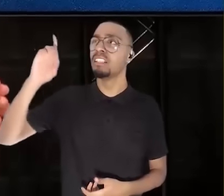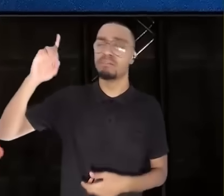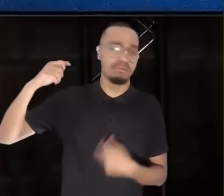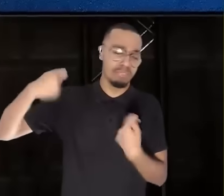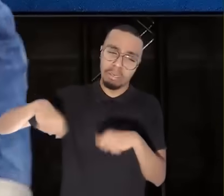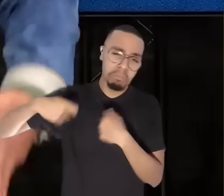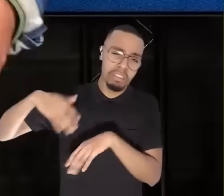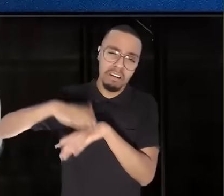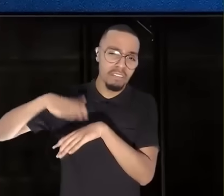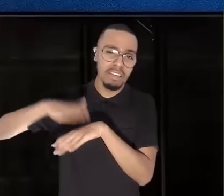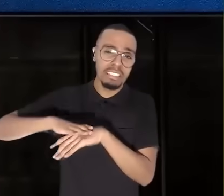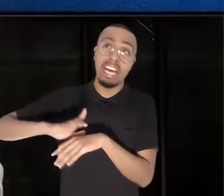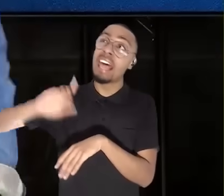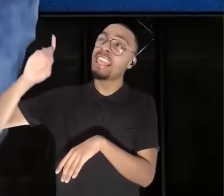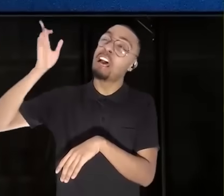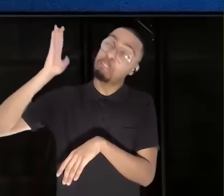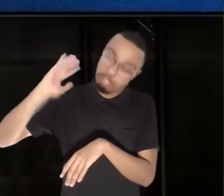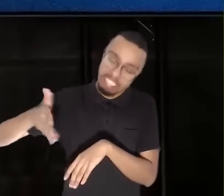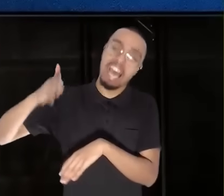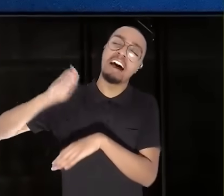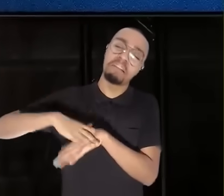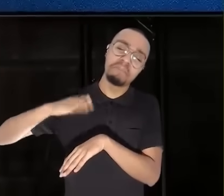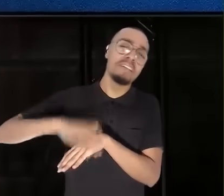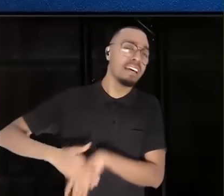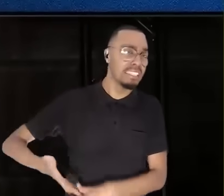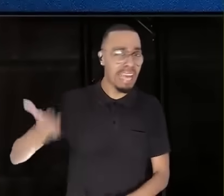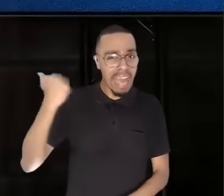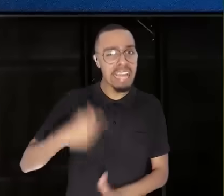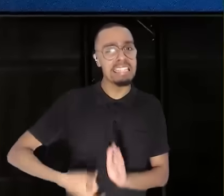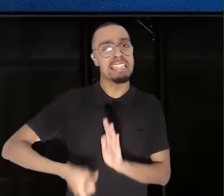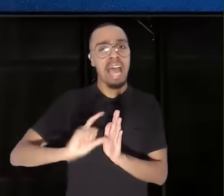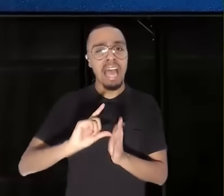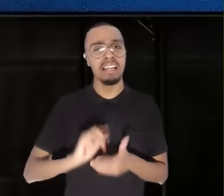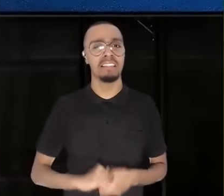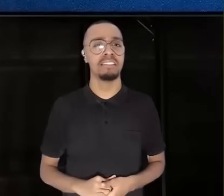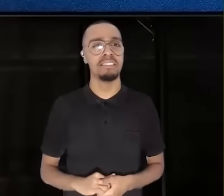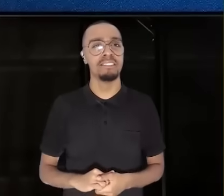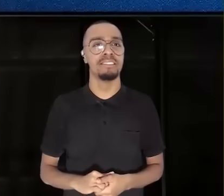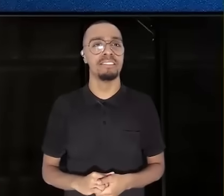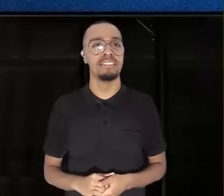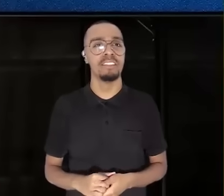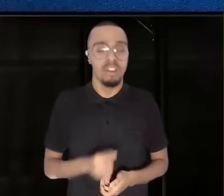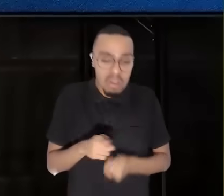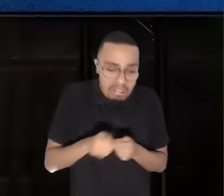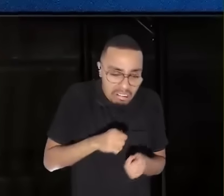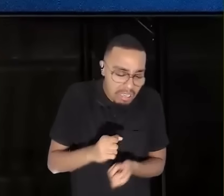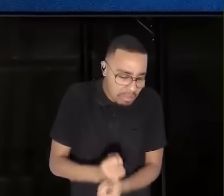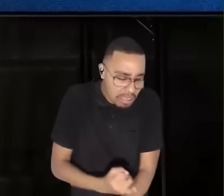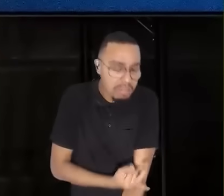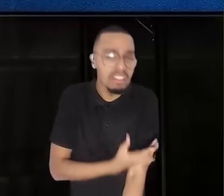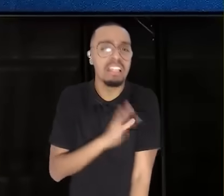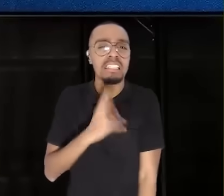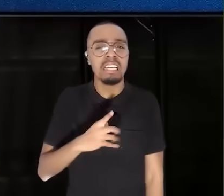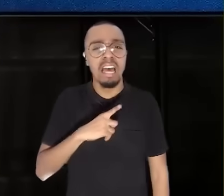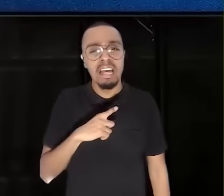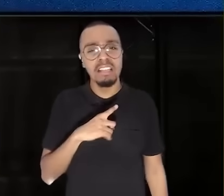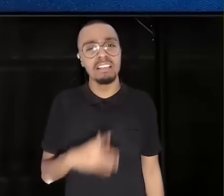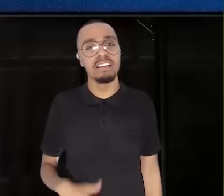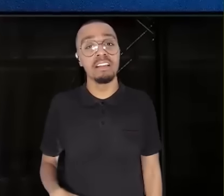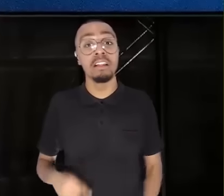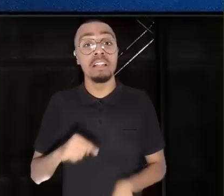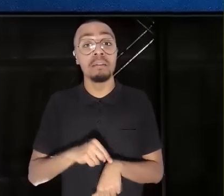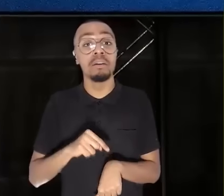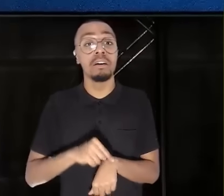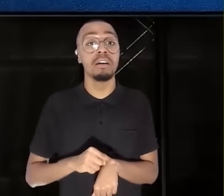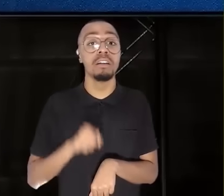para fazer, Ele está sentado e tudo já existe. O equilíbrio emocional já existe. Está na